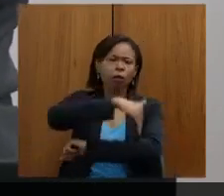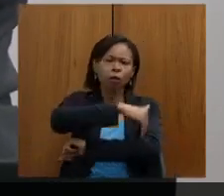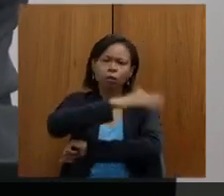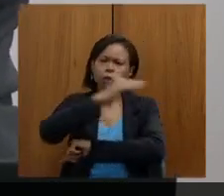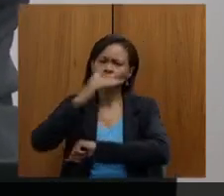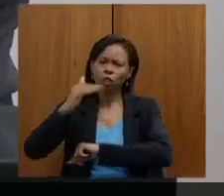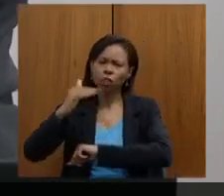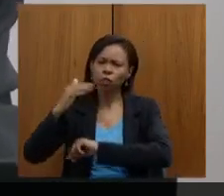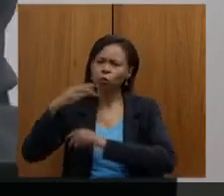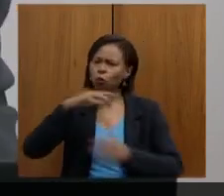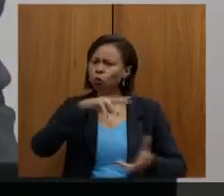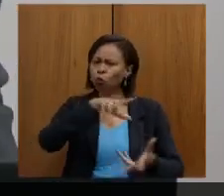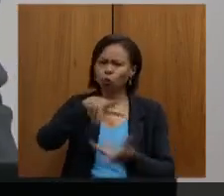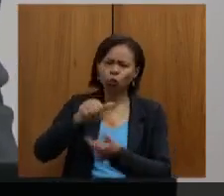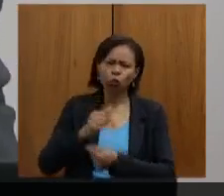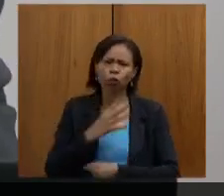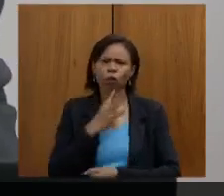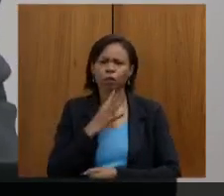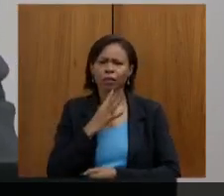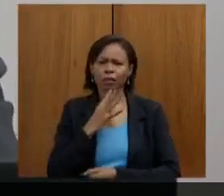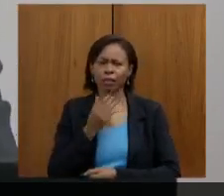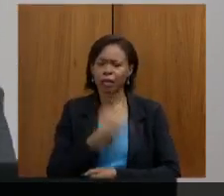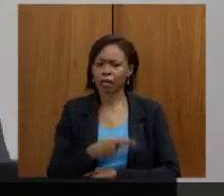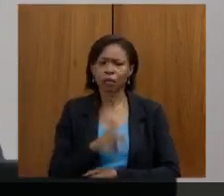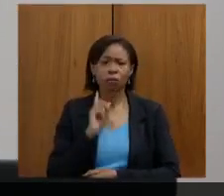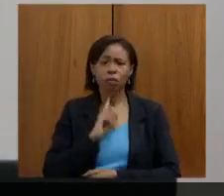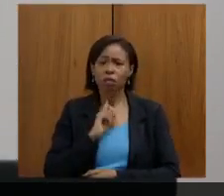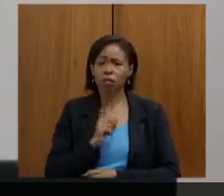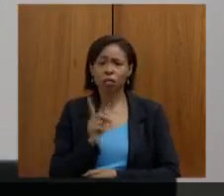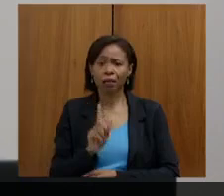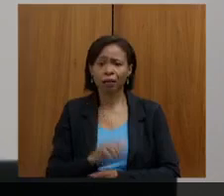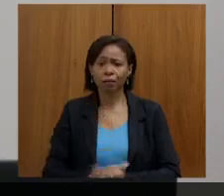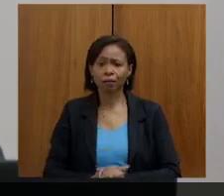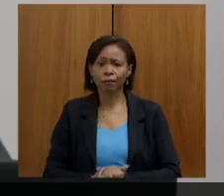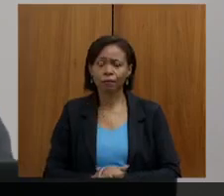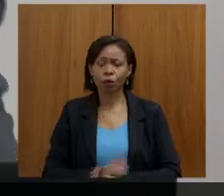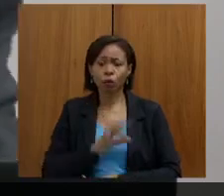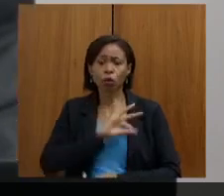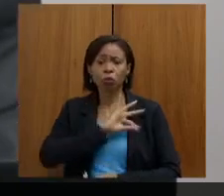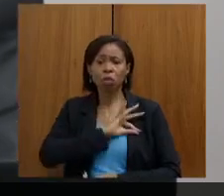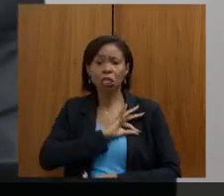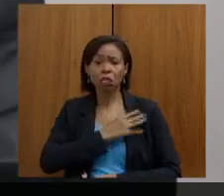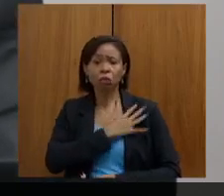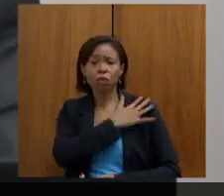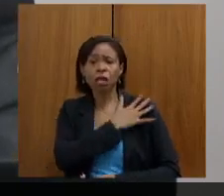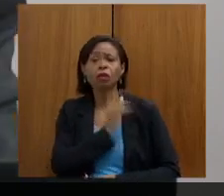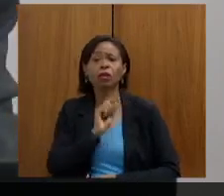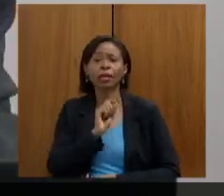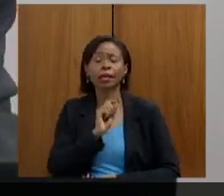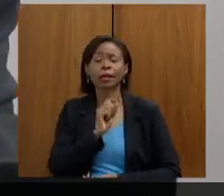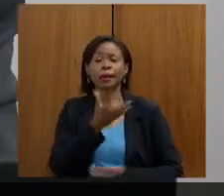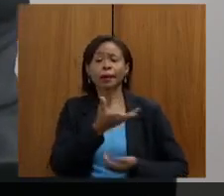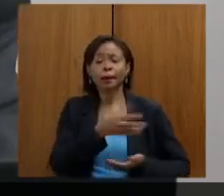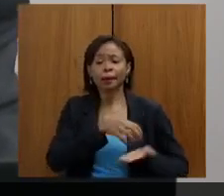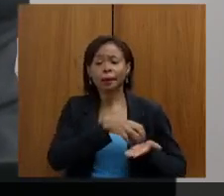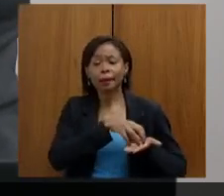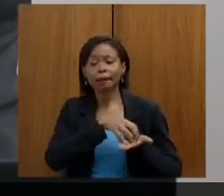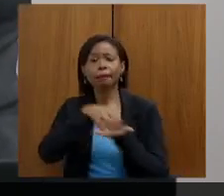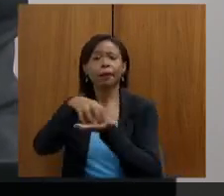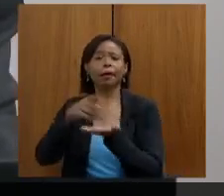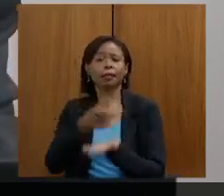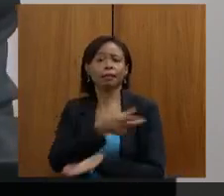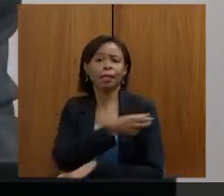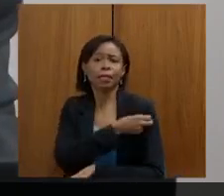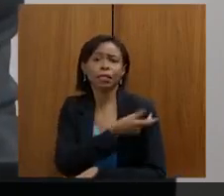conhecimento Mundial não aqui de Minas e os policiais militares transportando vacina os Bombeiros Militares de aeronaves